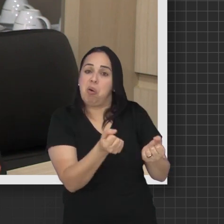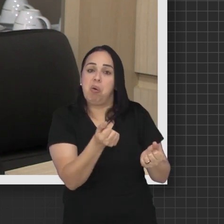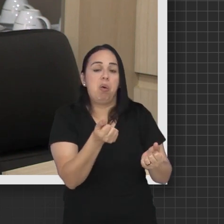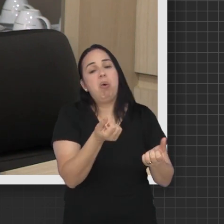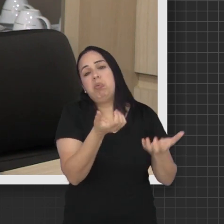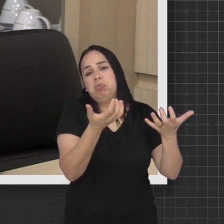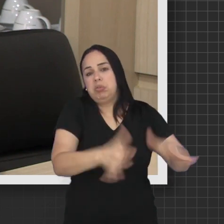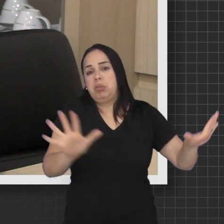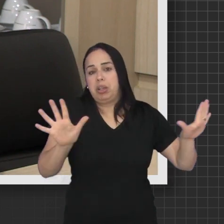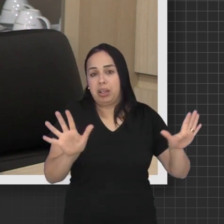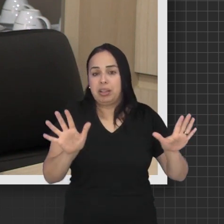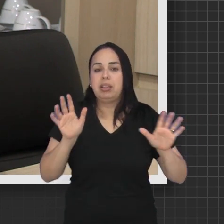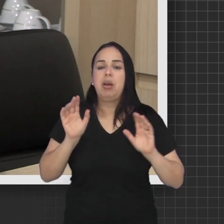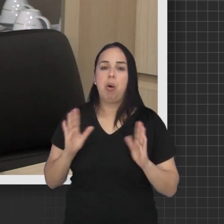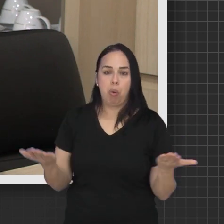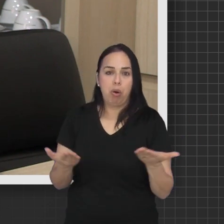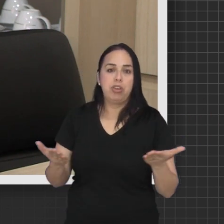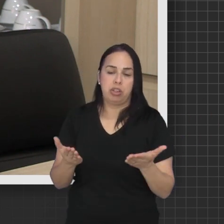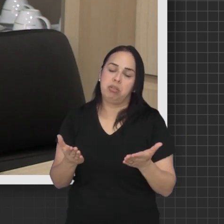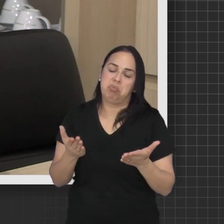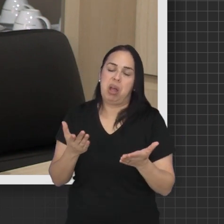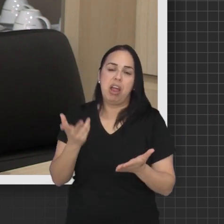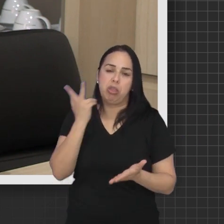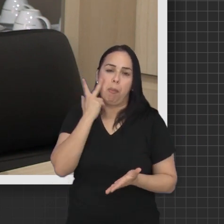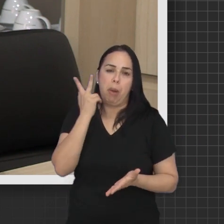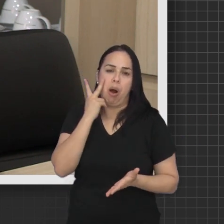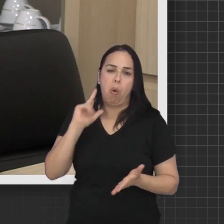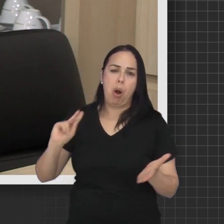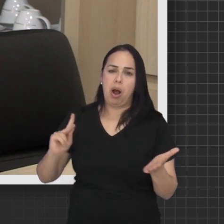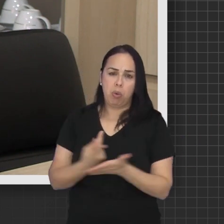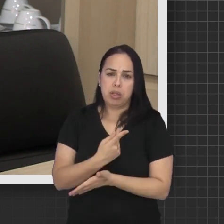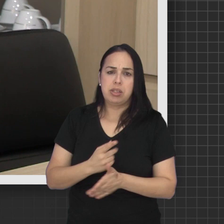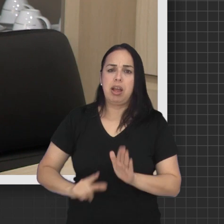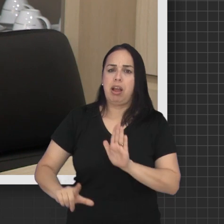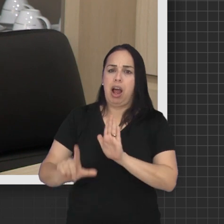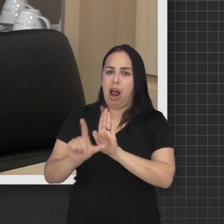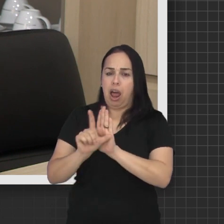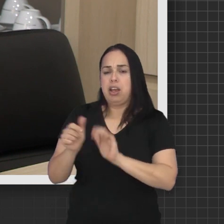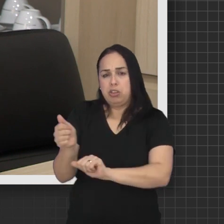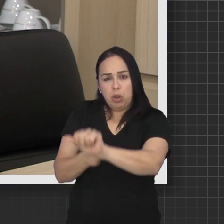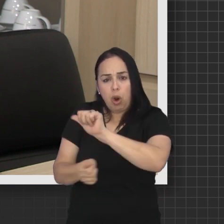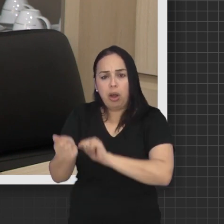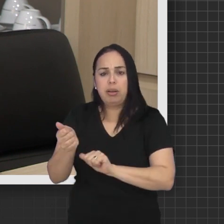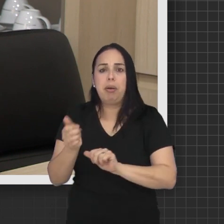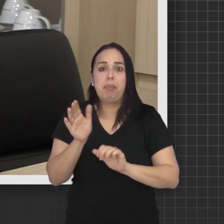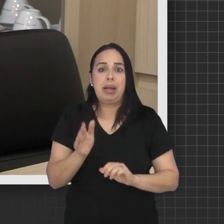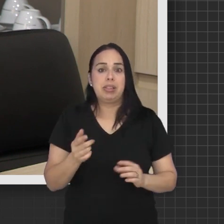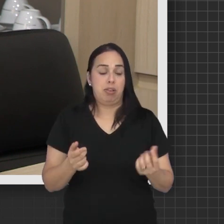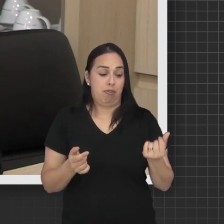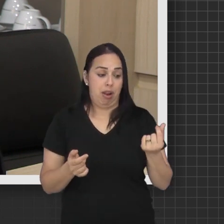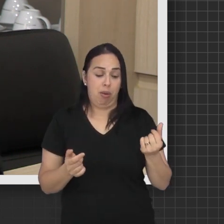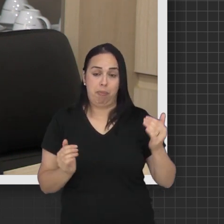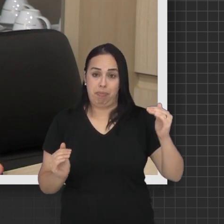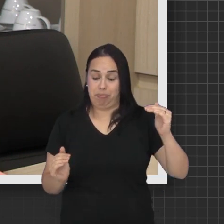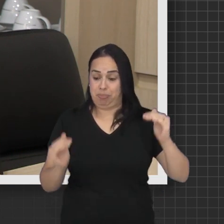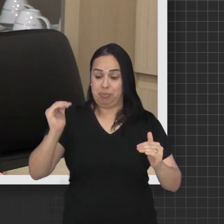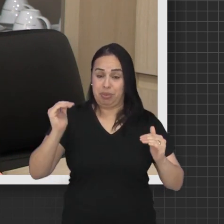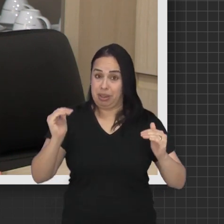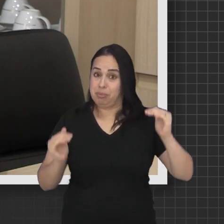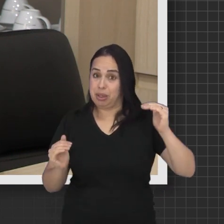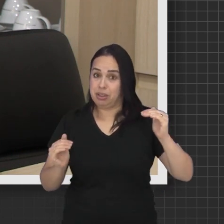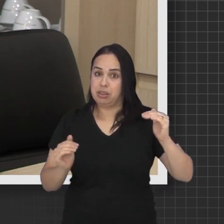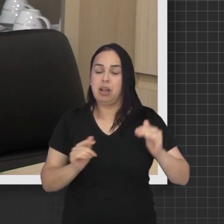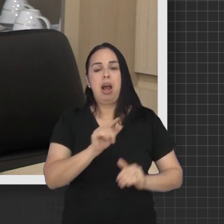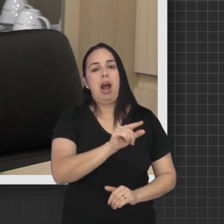vê bastante que tem efetivamente sim essa política de troca, e aí valores a menor é um pouco mais